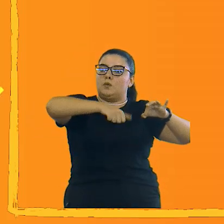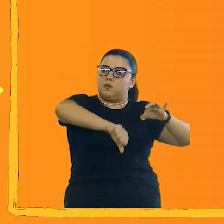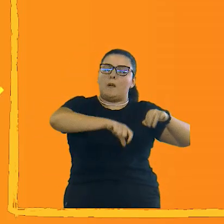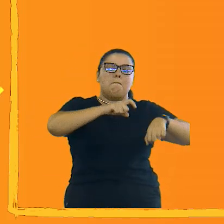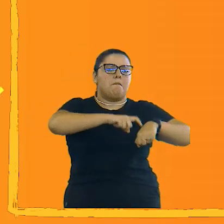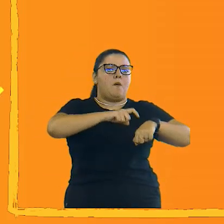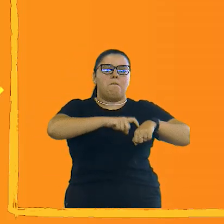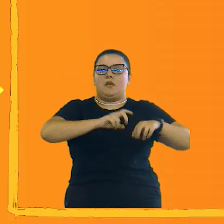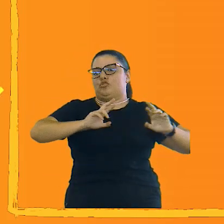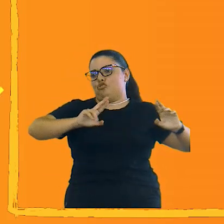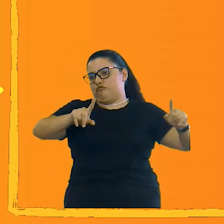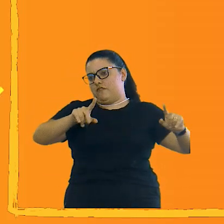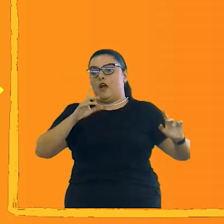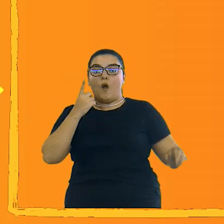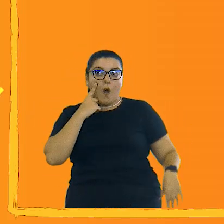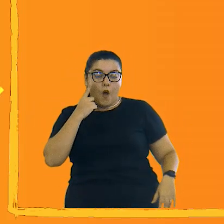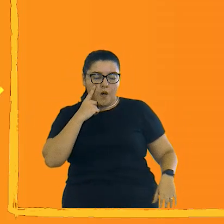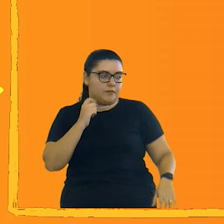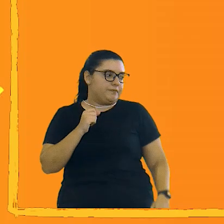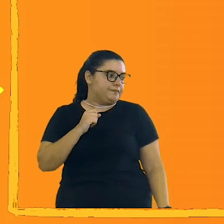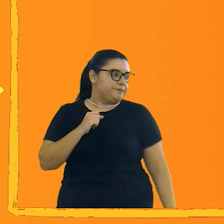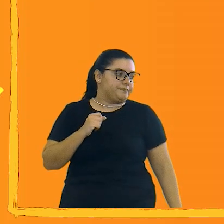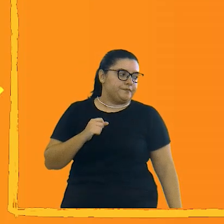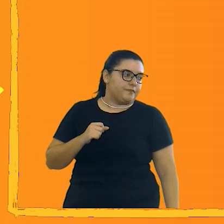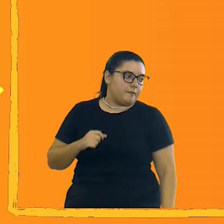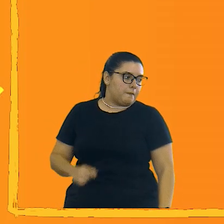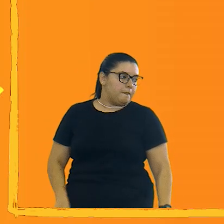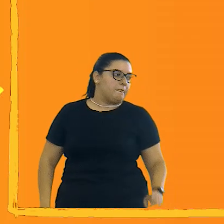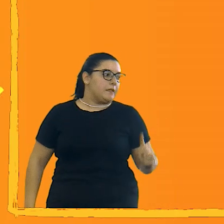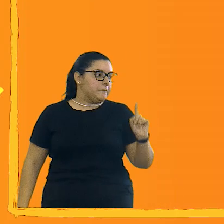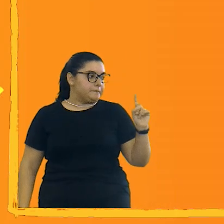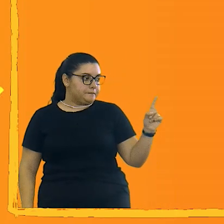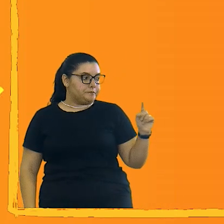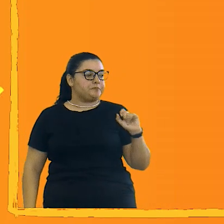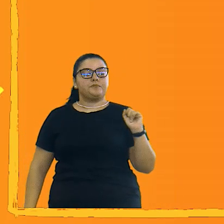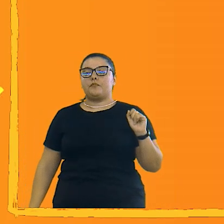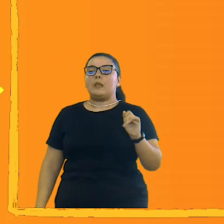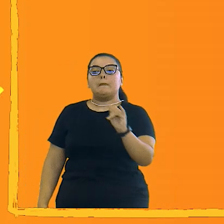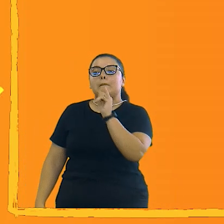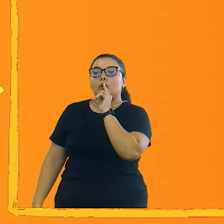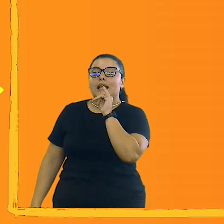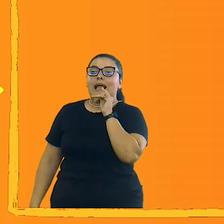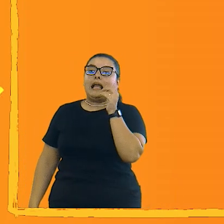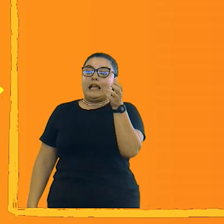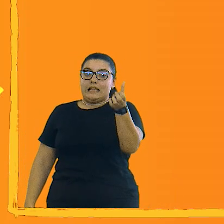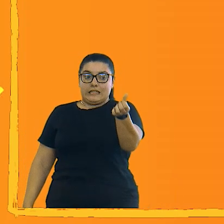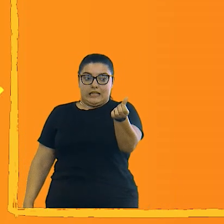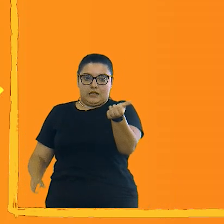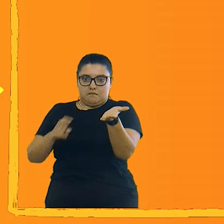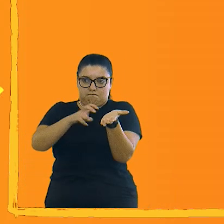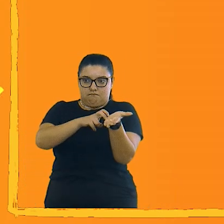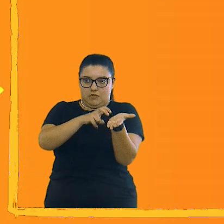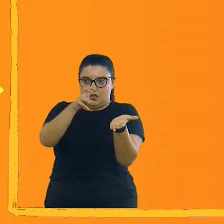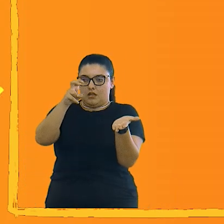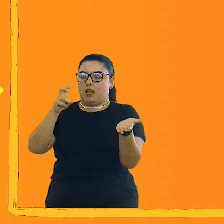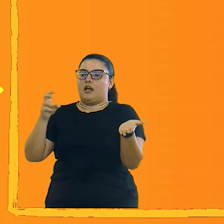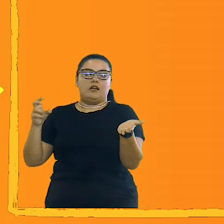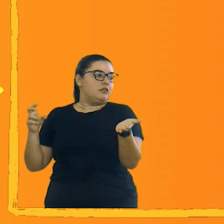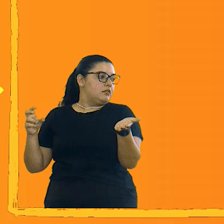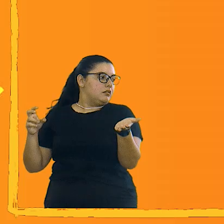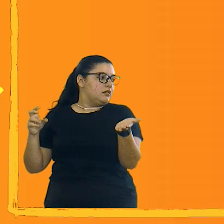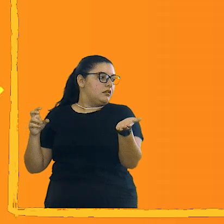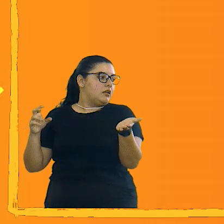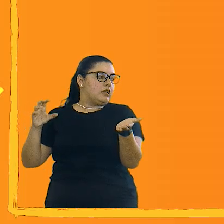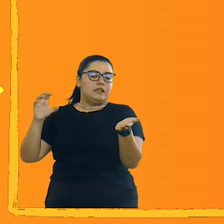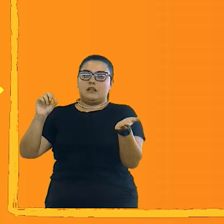momentos de o mesmo dia conforme o quadro aí ó 6 horas da manhã 5 m